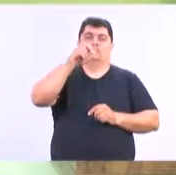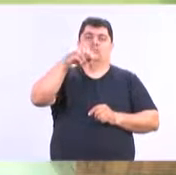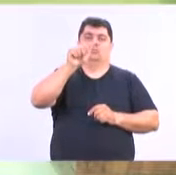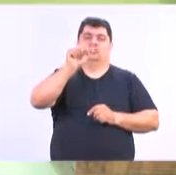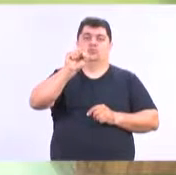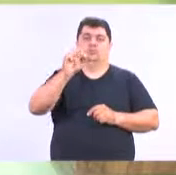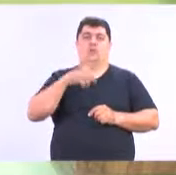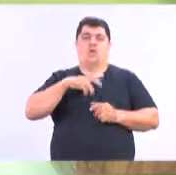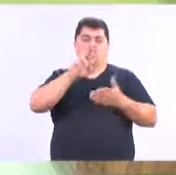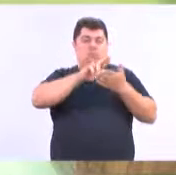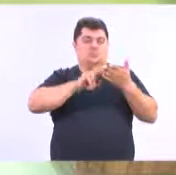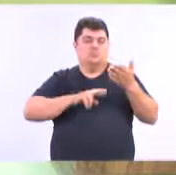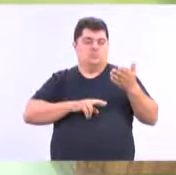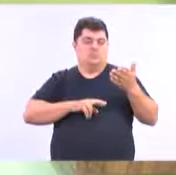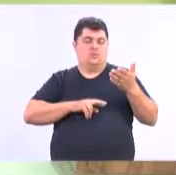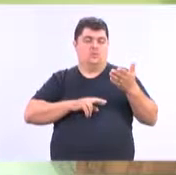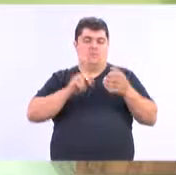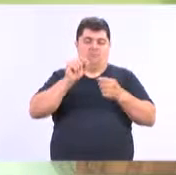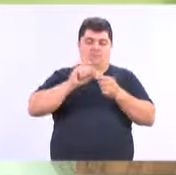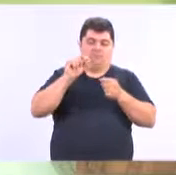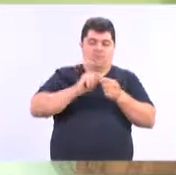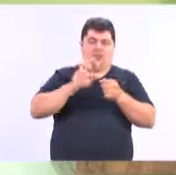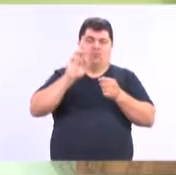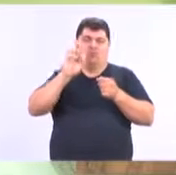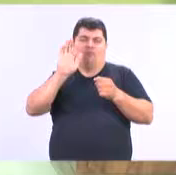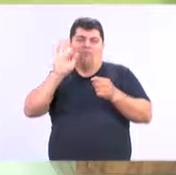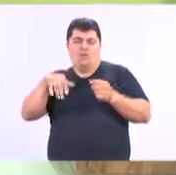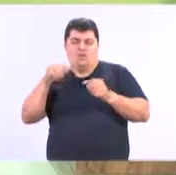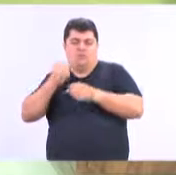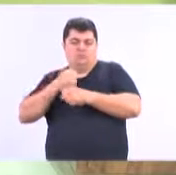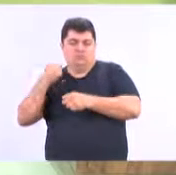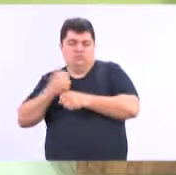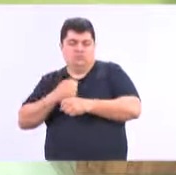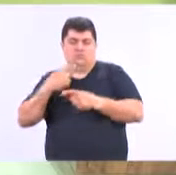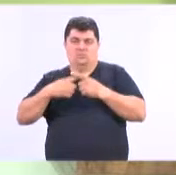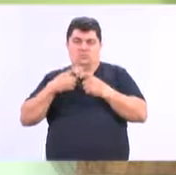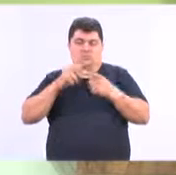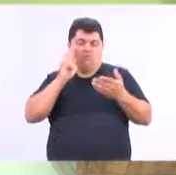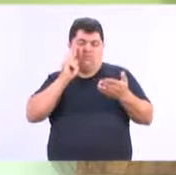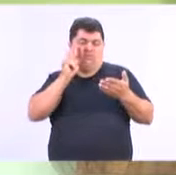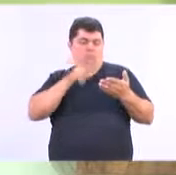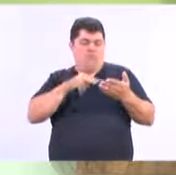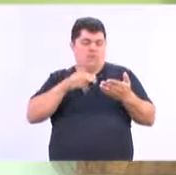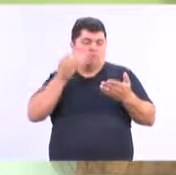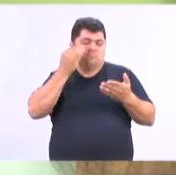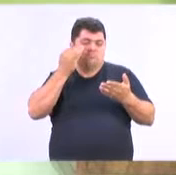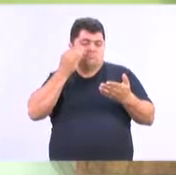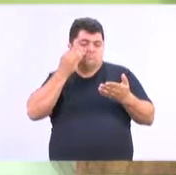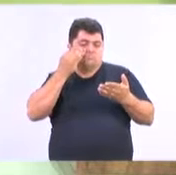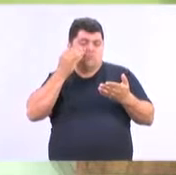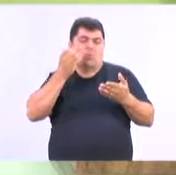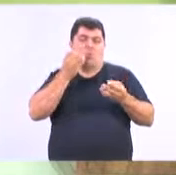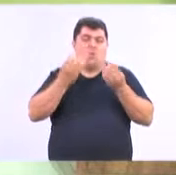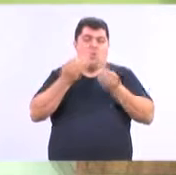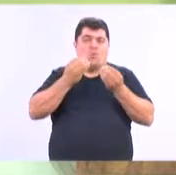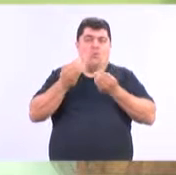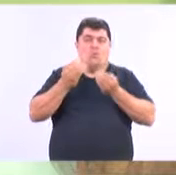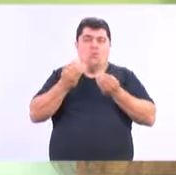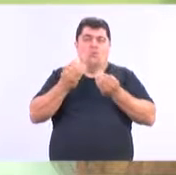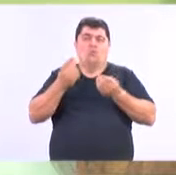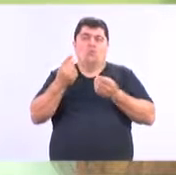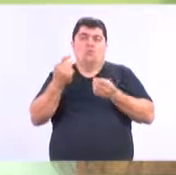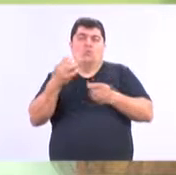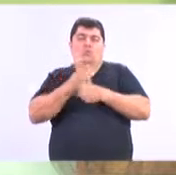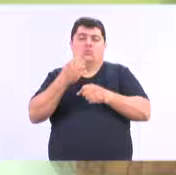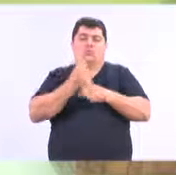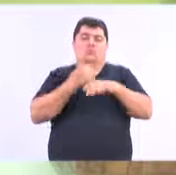relatórios elaborados no final de um determinado período que apuram a situação econômica, patrimonial e financeira de uma